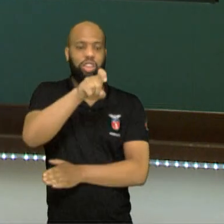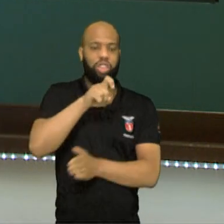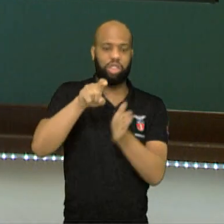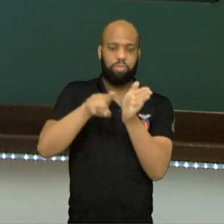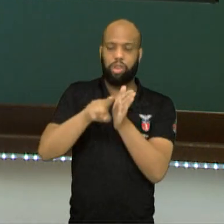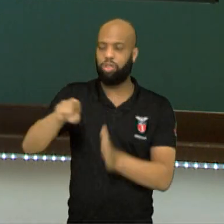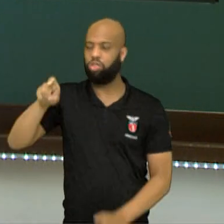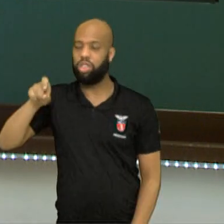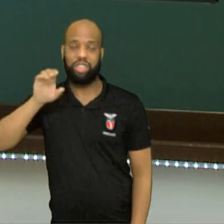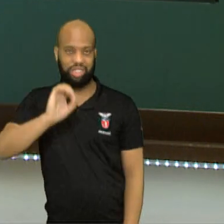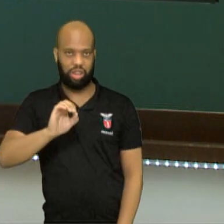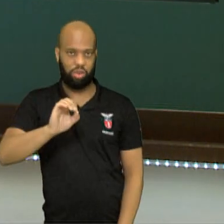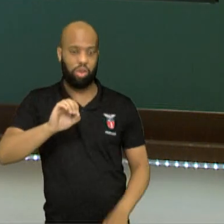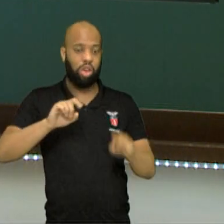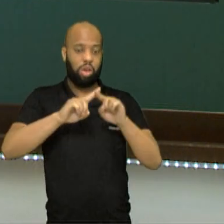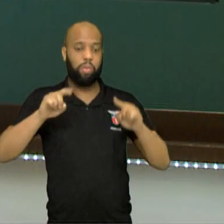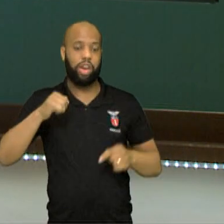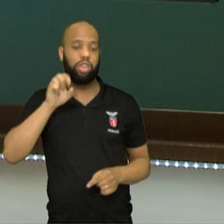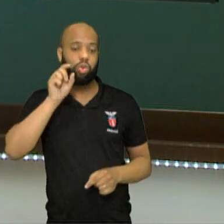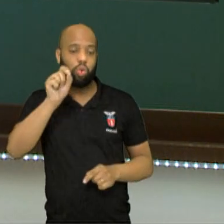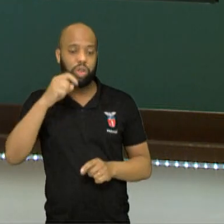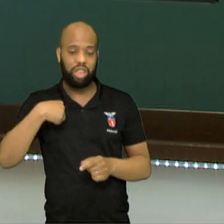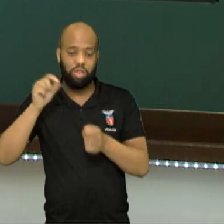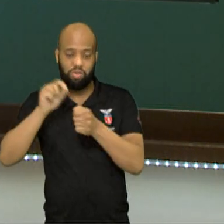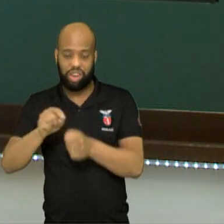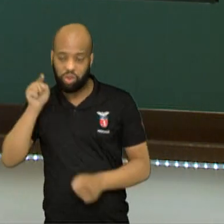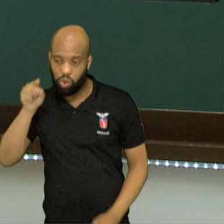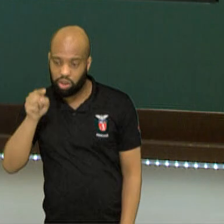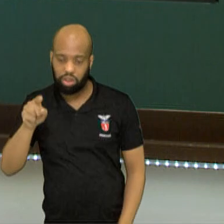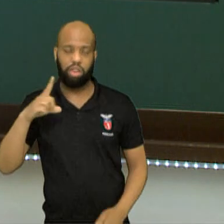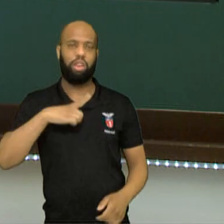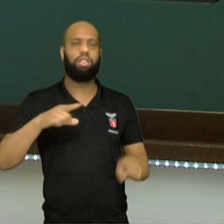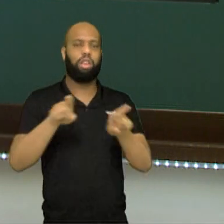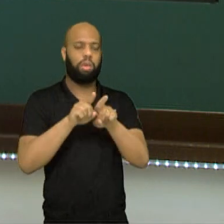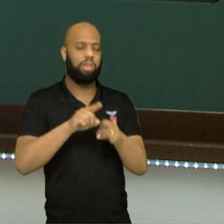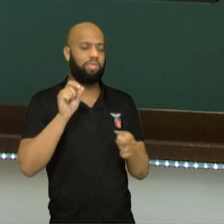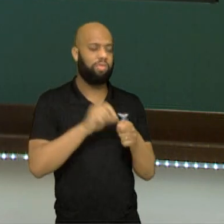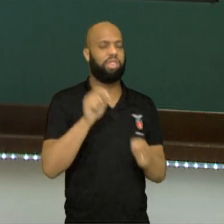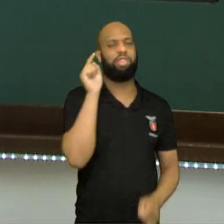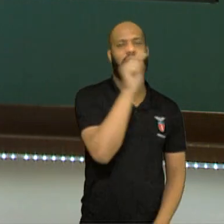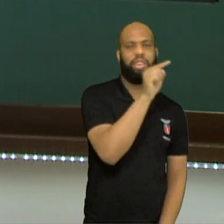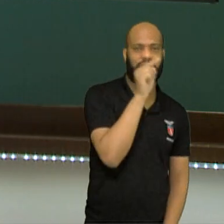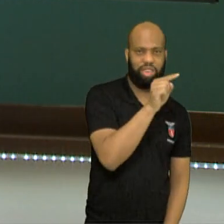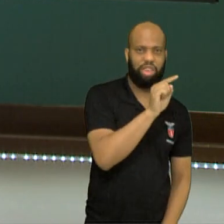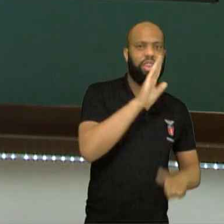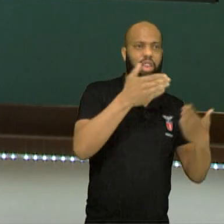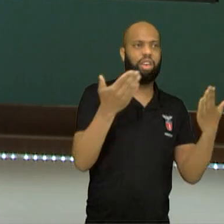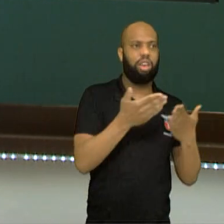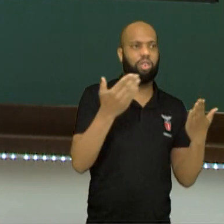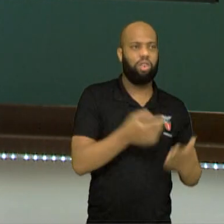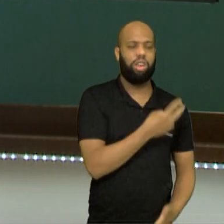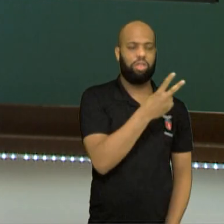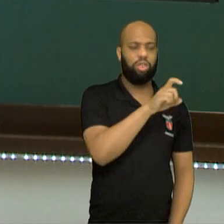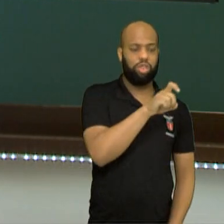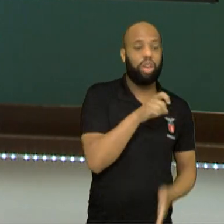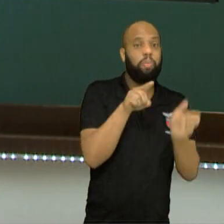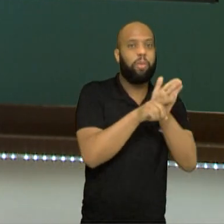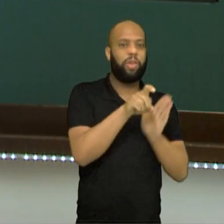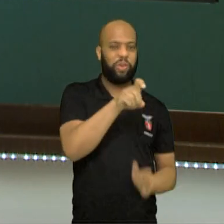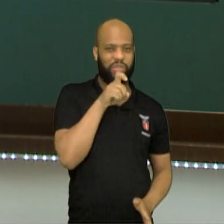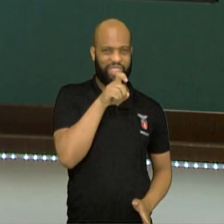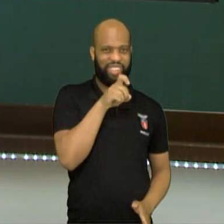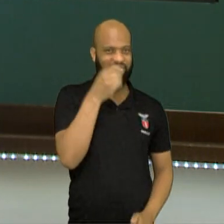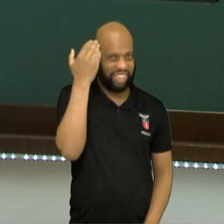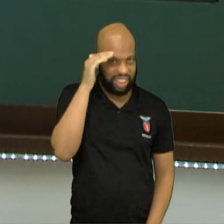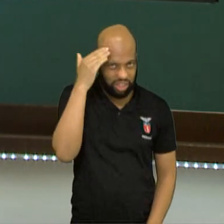com menos x, ele sumiu. Faço a mesma coisa no primeiro membro, 2x menos x, olha ele aqui.